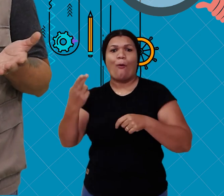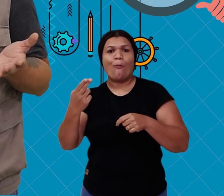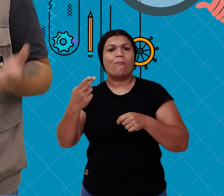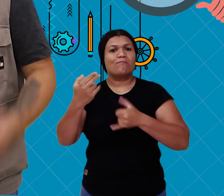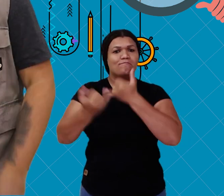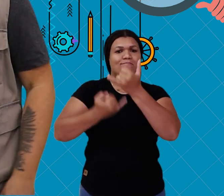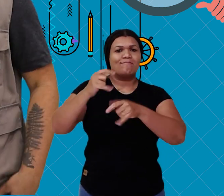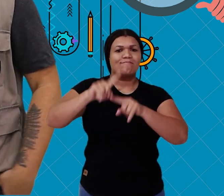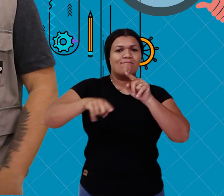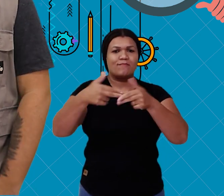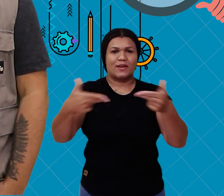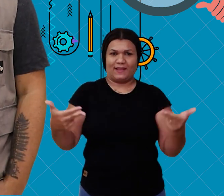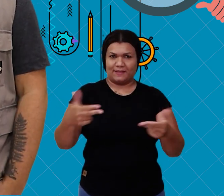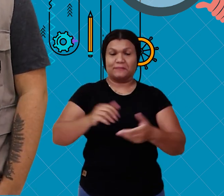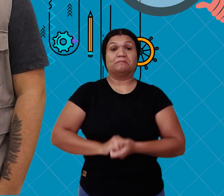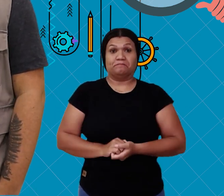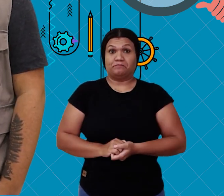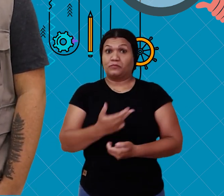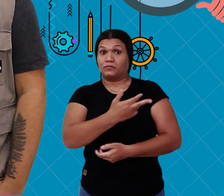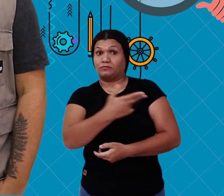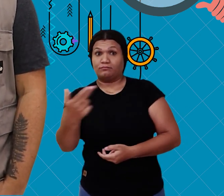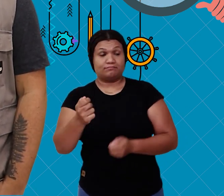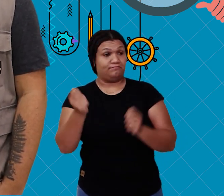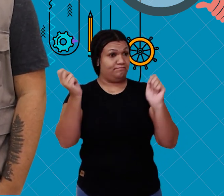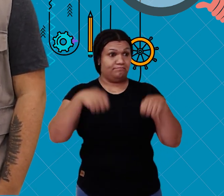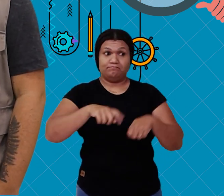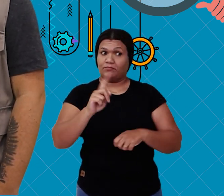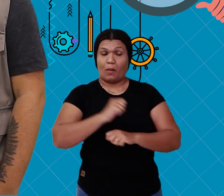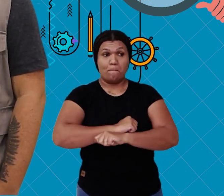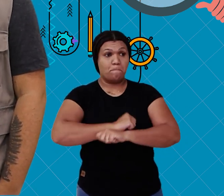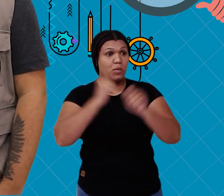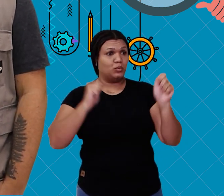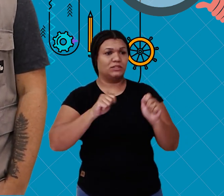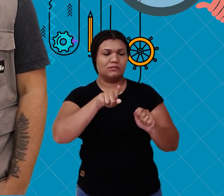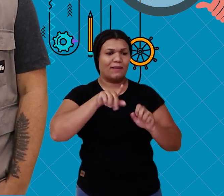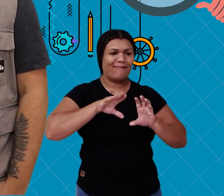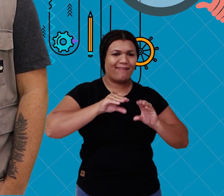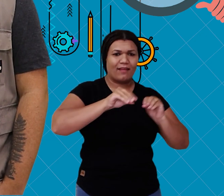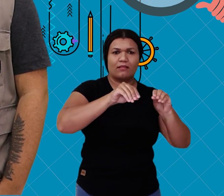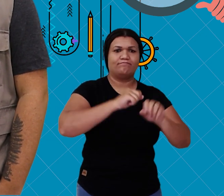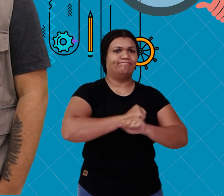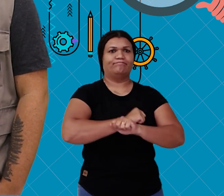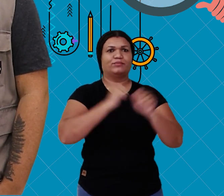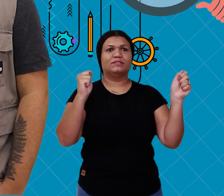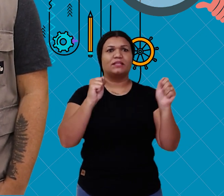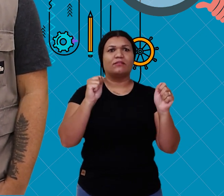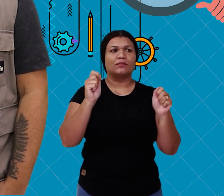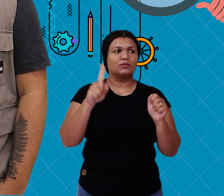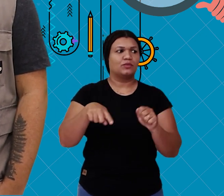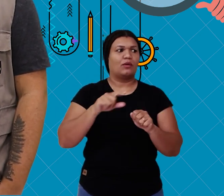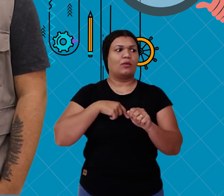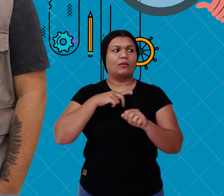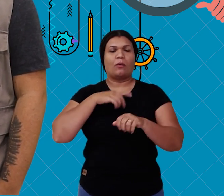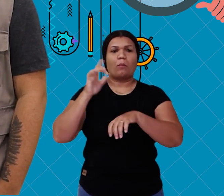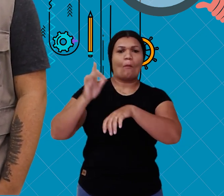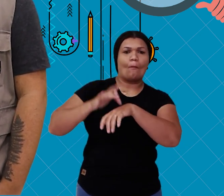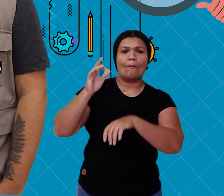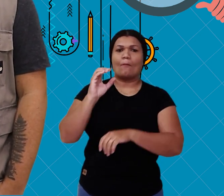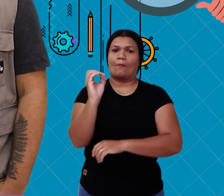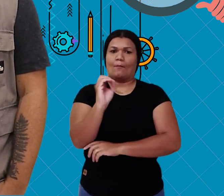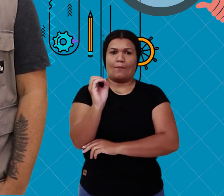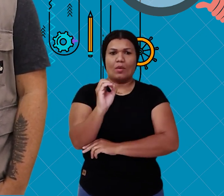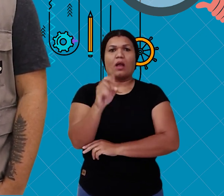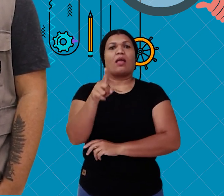um brinquedo. Já os bens imateriais são os intangíveis, aqueles que não possuem